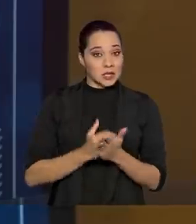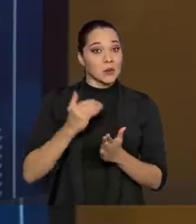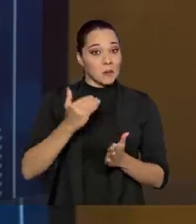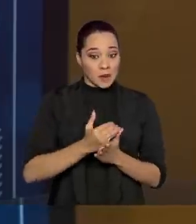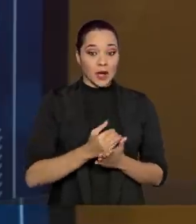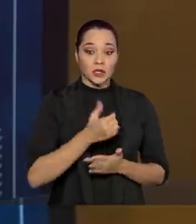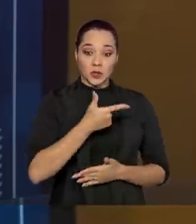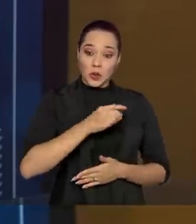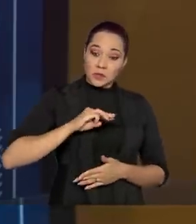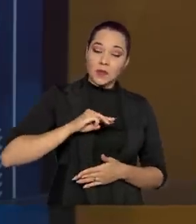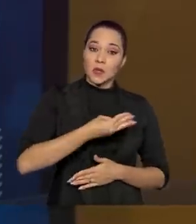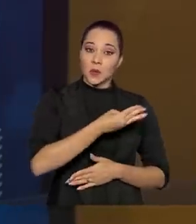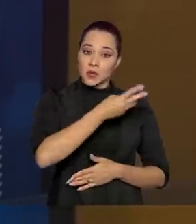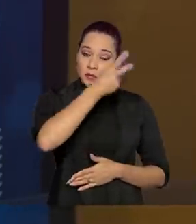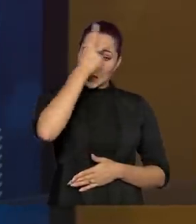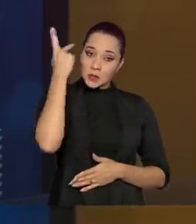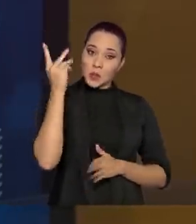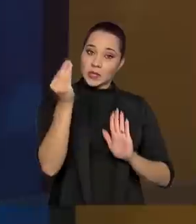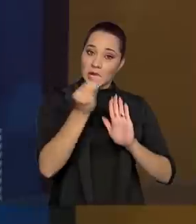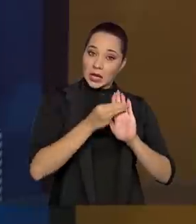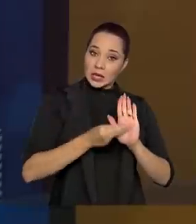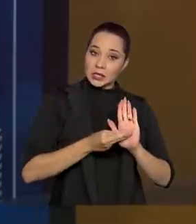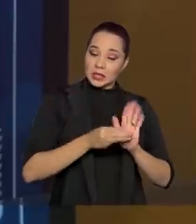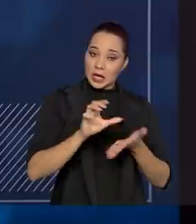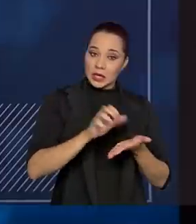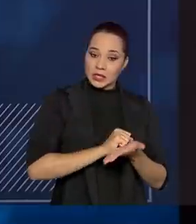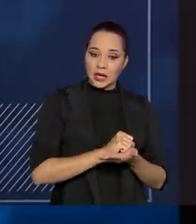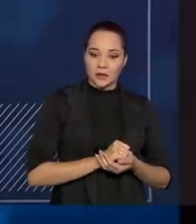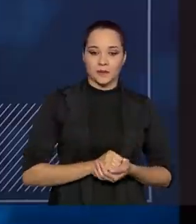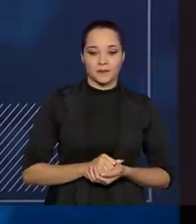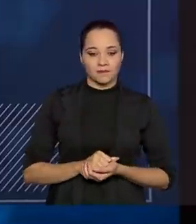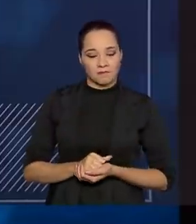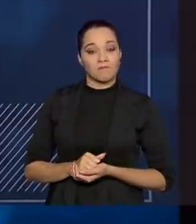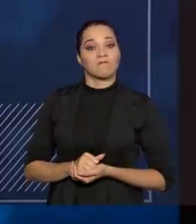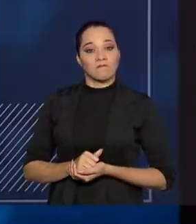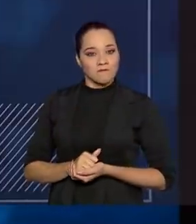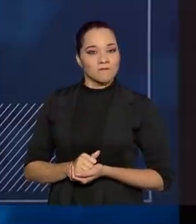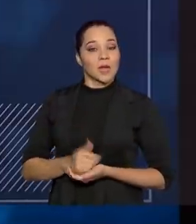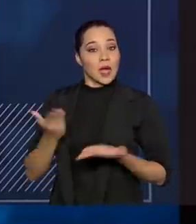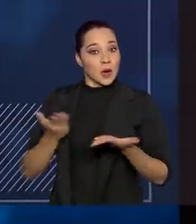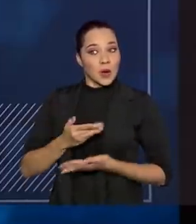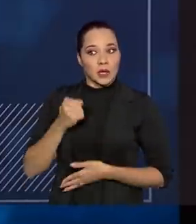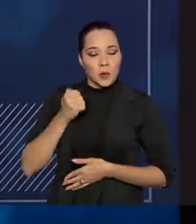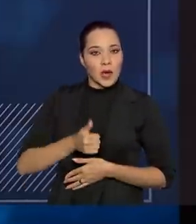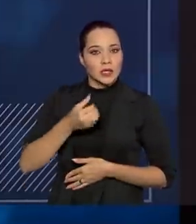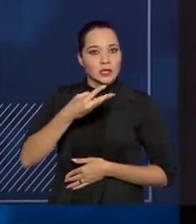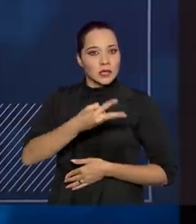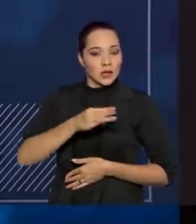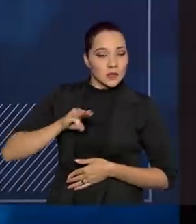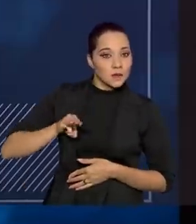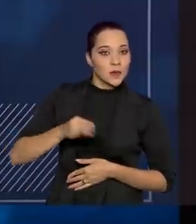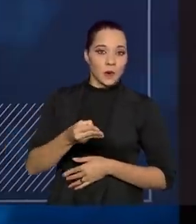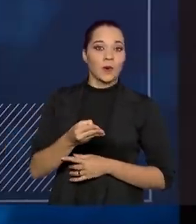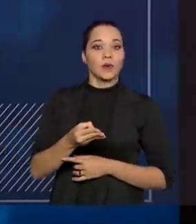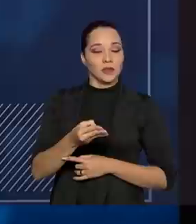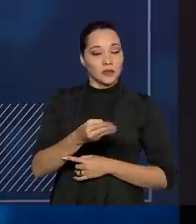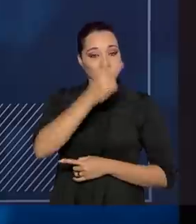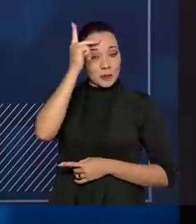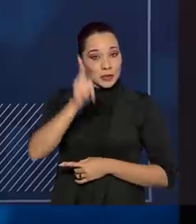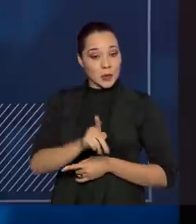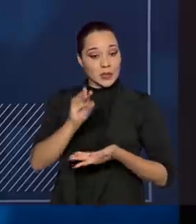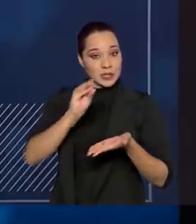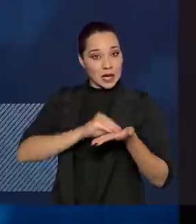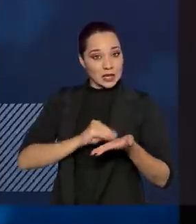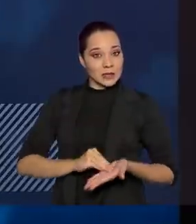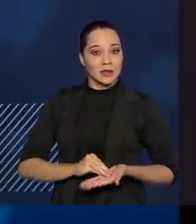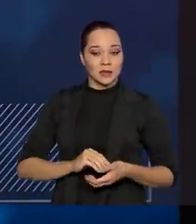de consumidores cadastrados. Mas agora estamos chegando aí a 3 milhões, né? A 3 milhões? Exatamente. E